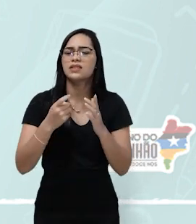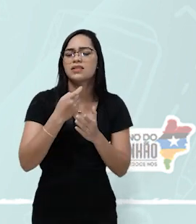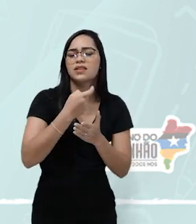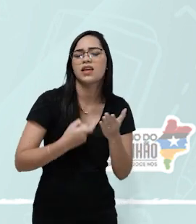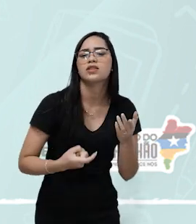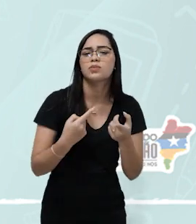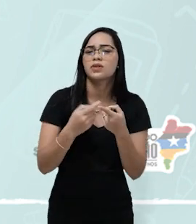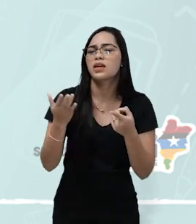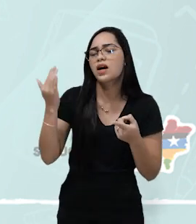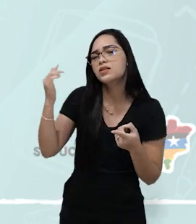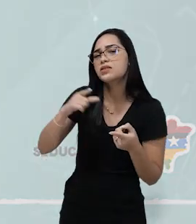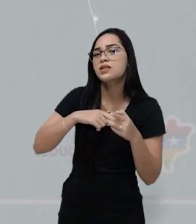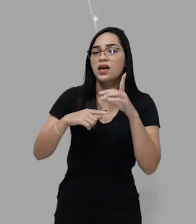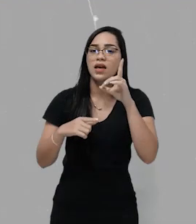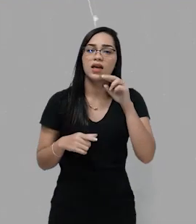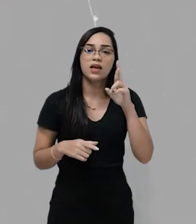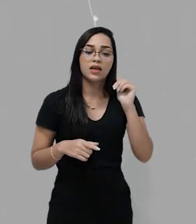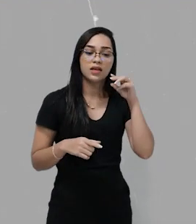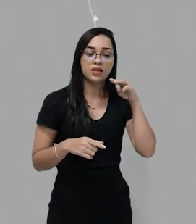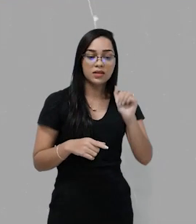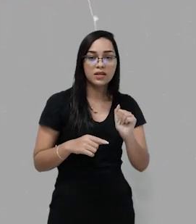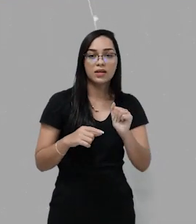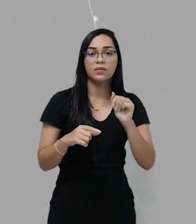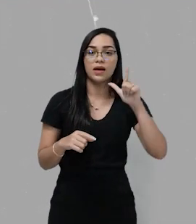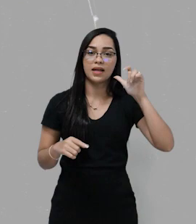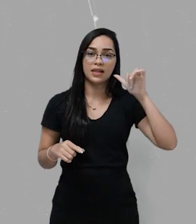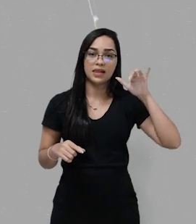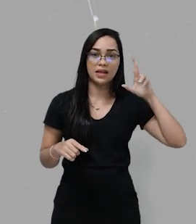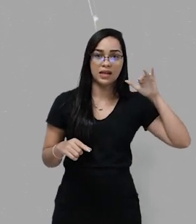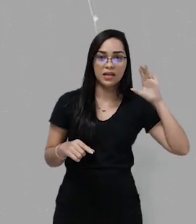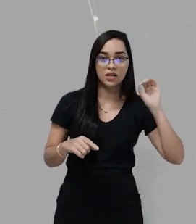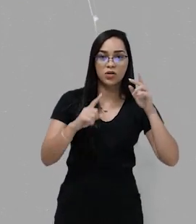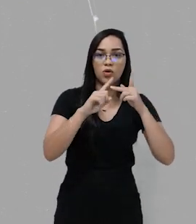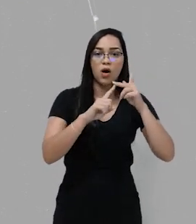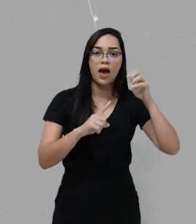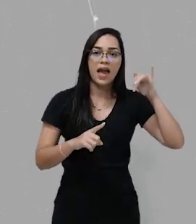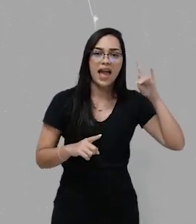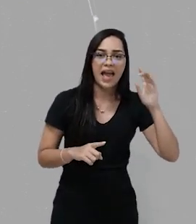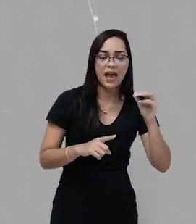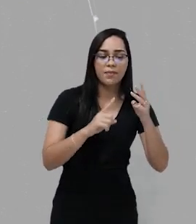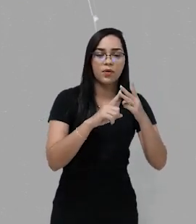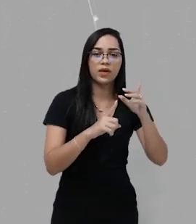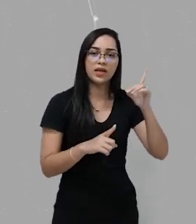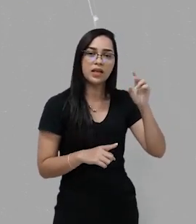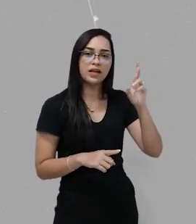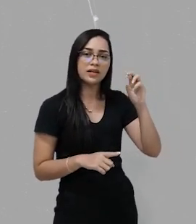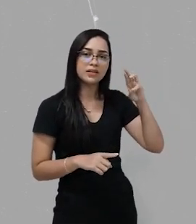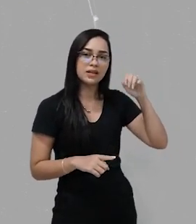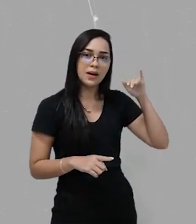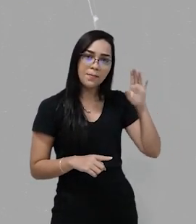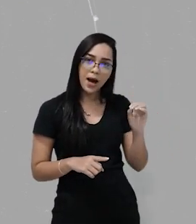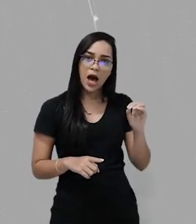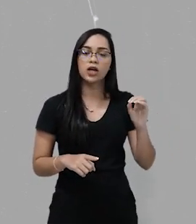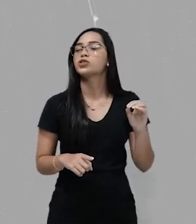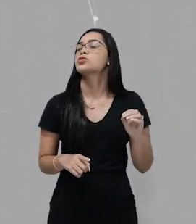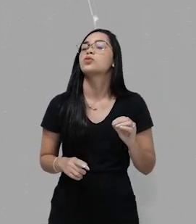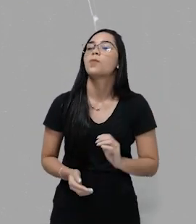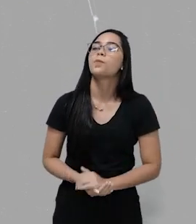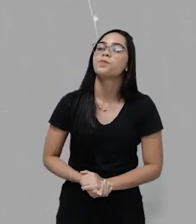porque antes se falava em drama, né? Nos gêneros lírico, épico e dramático, que é o texto teatral.